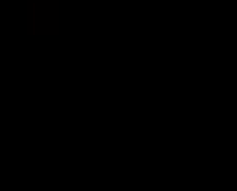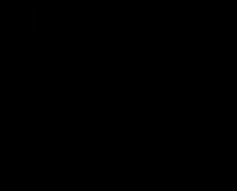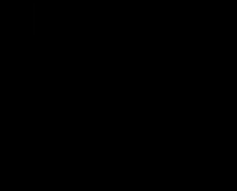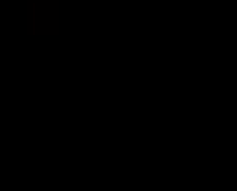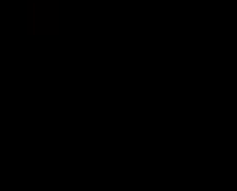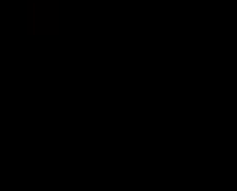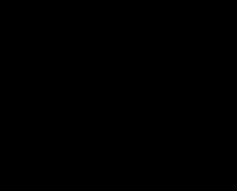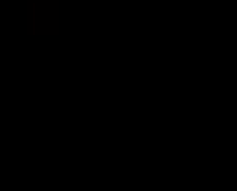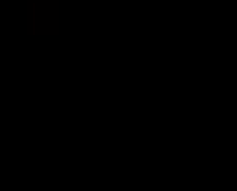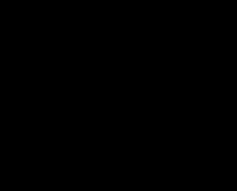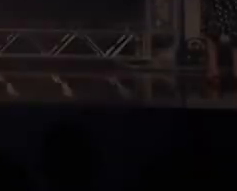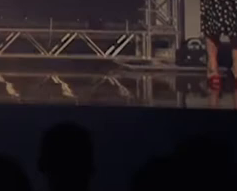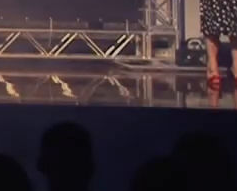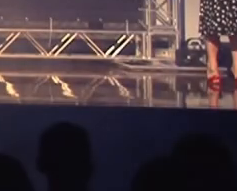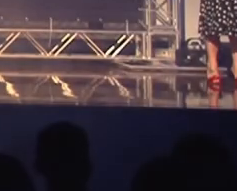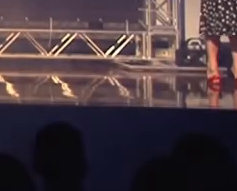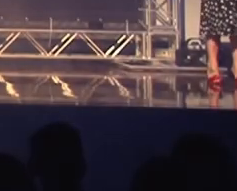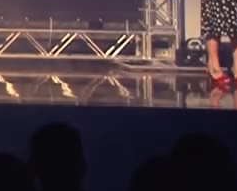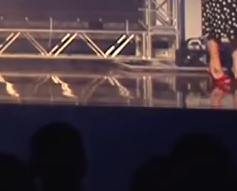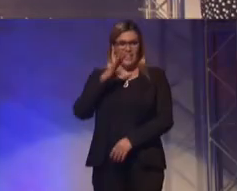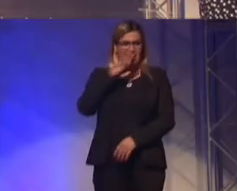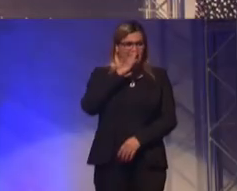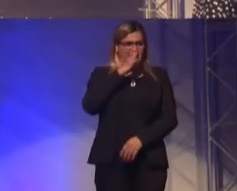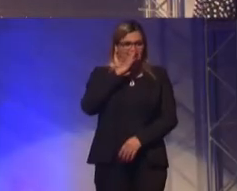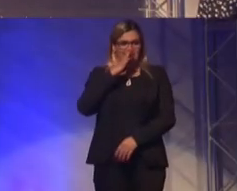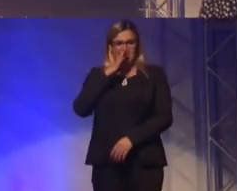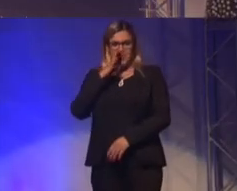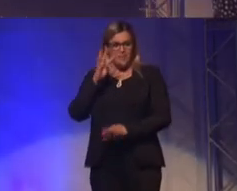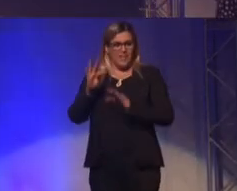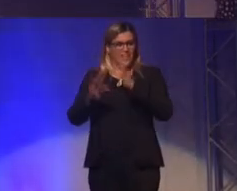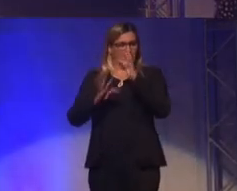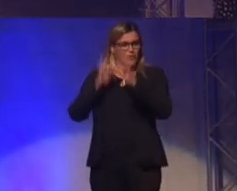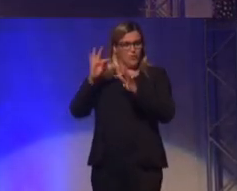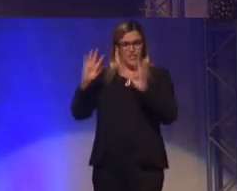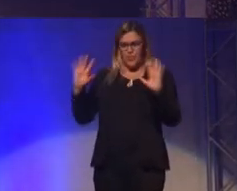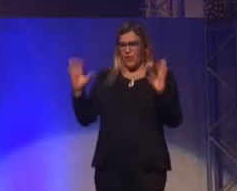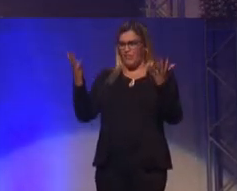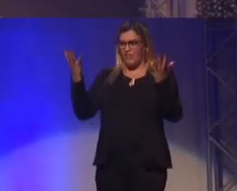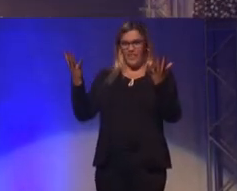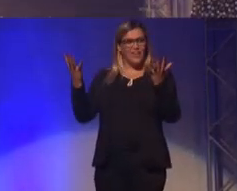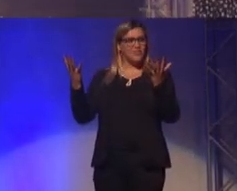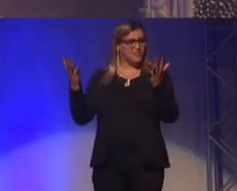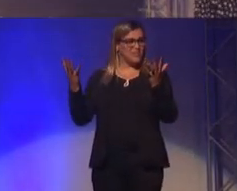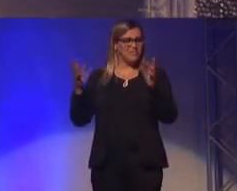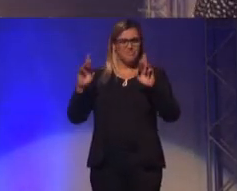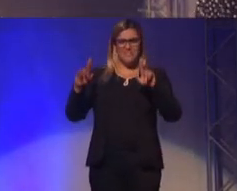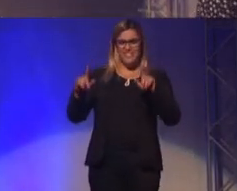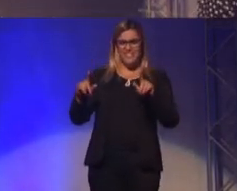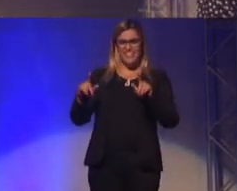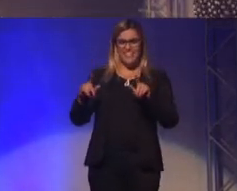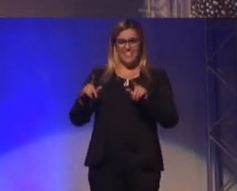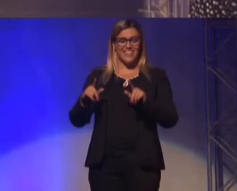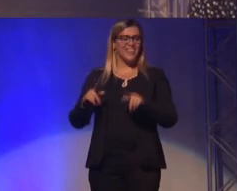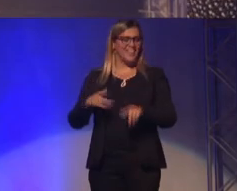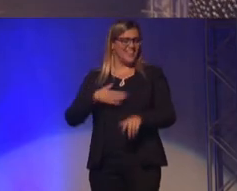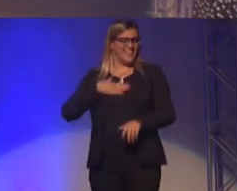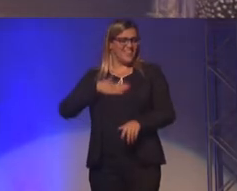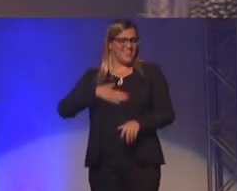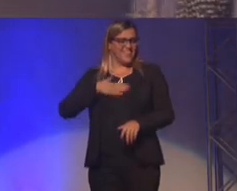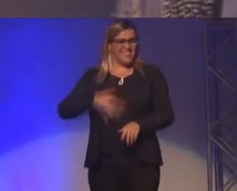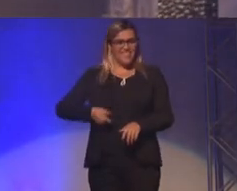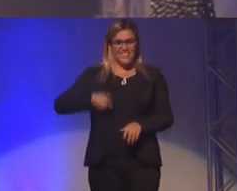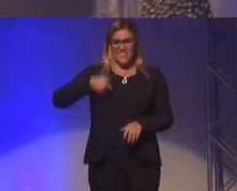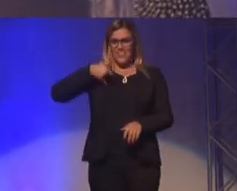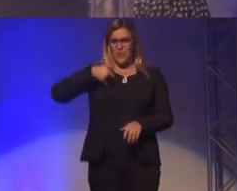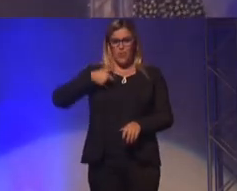Gente, bom dia. Admirada com a modernidade desse evidência. Então, e assim, uma honra, né, participar